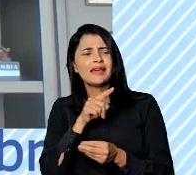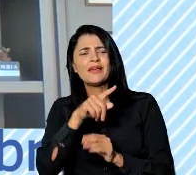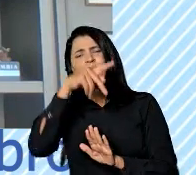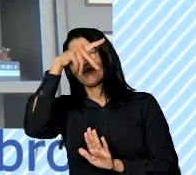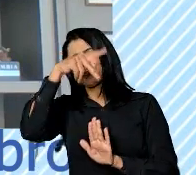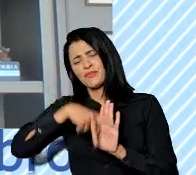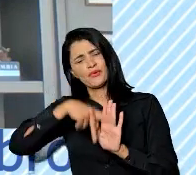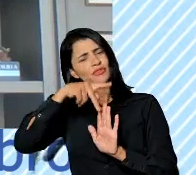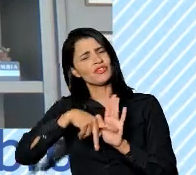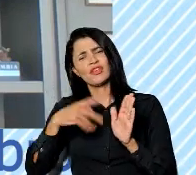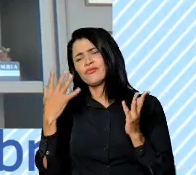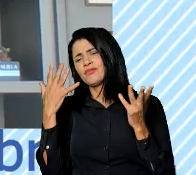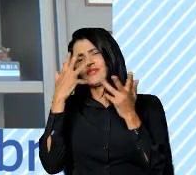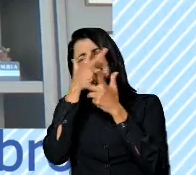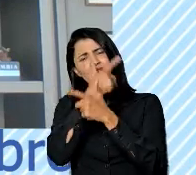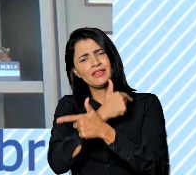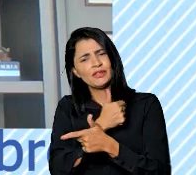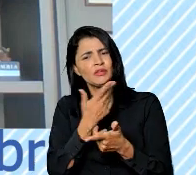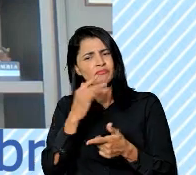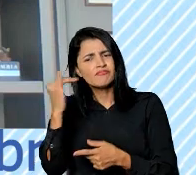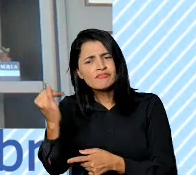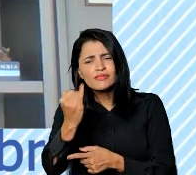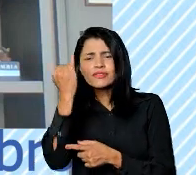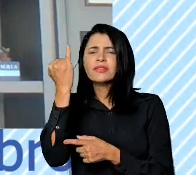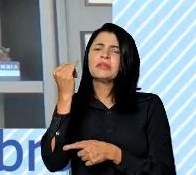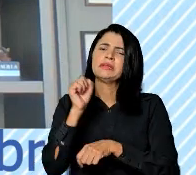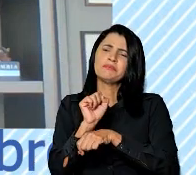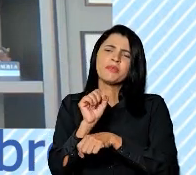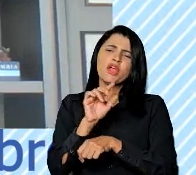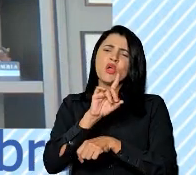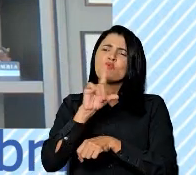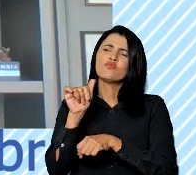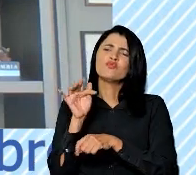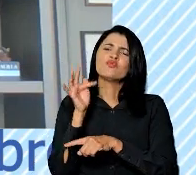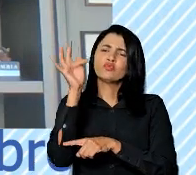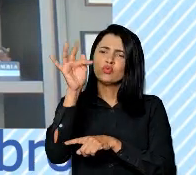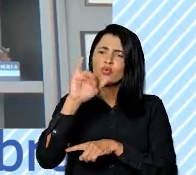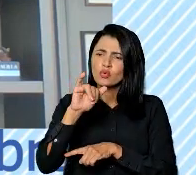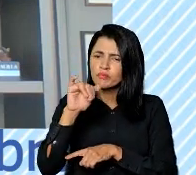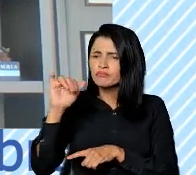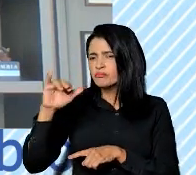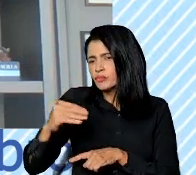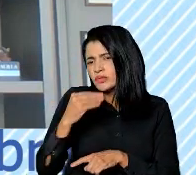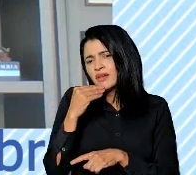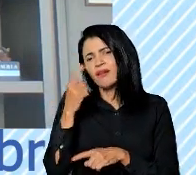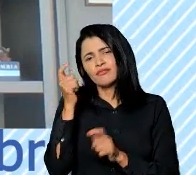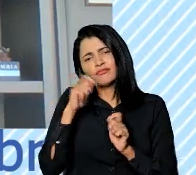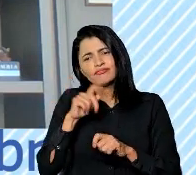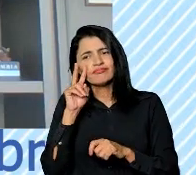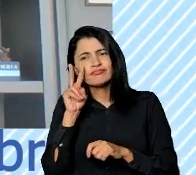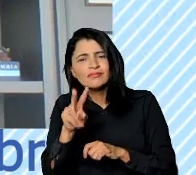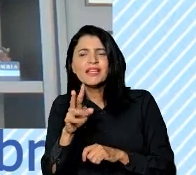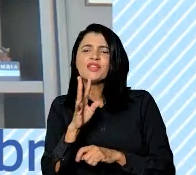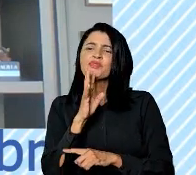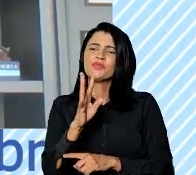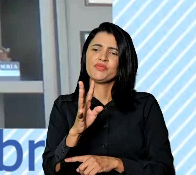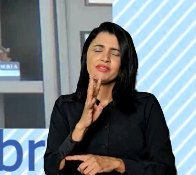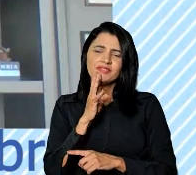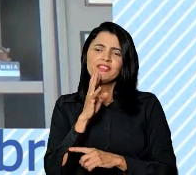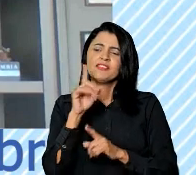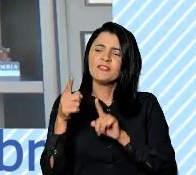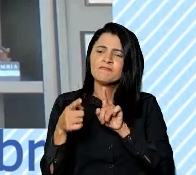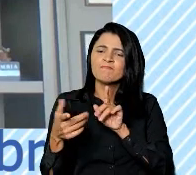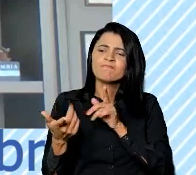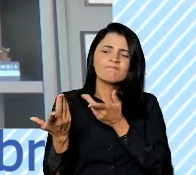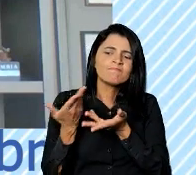projeto lindíssimo e importante. Espero um dia ter uma outra oportunidade de escutar e, quem sabe, até te conhecer e me aproximar